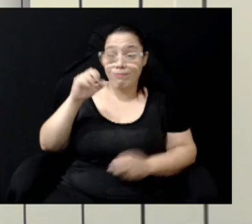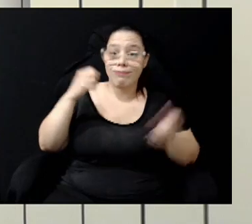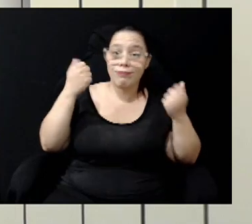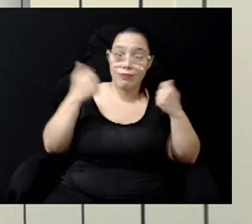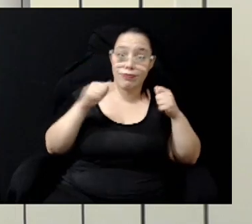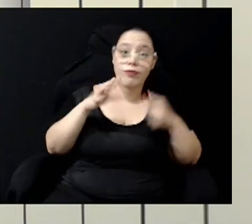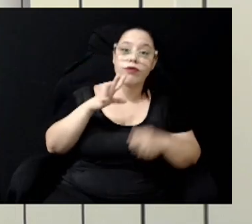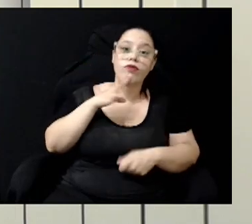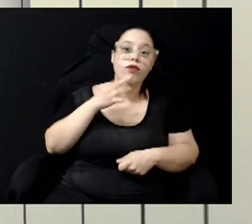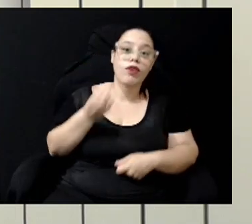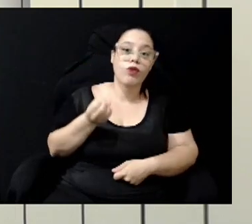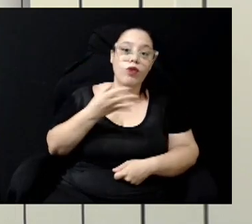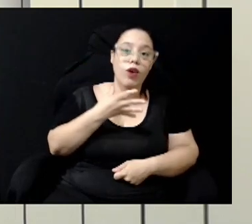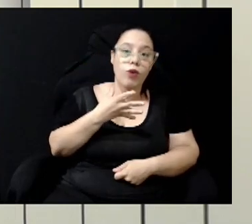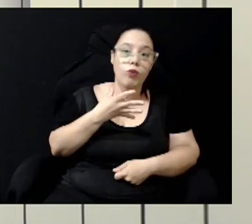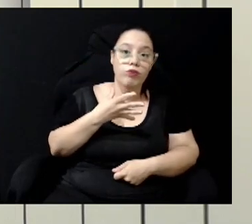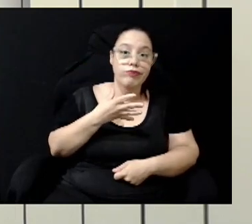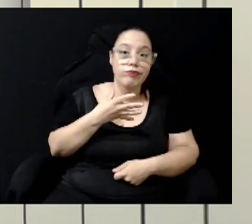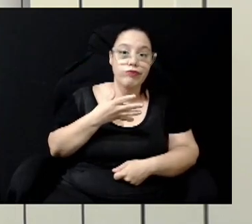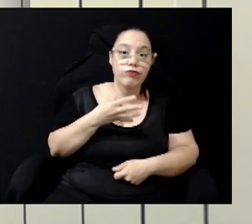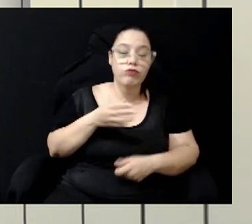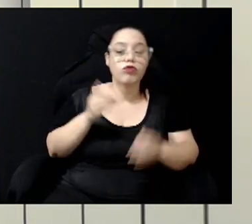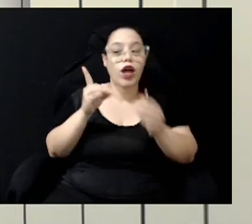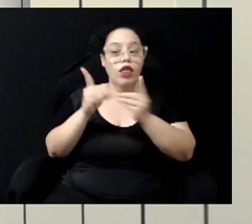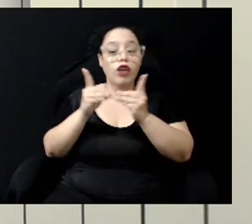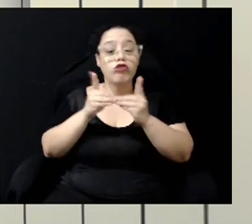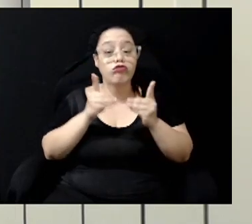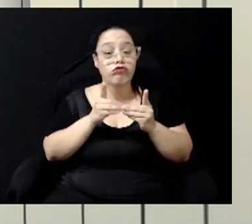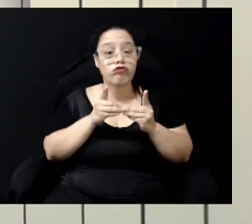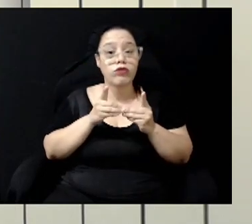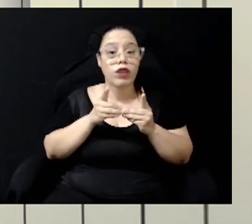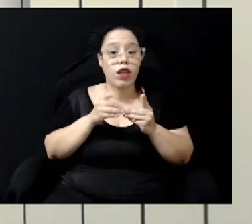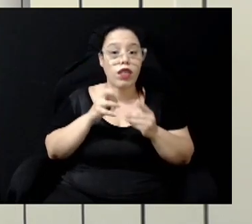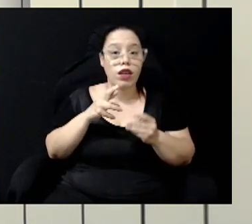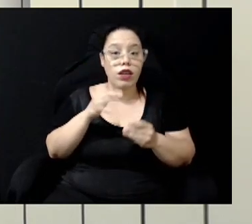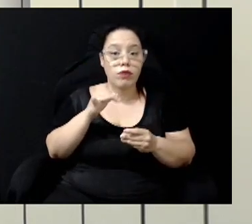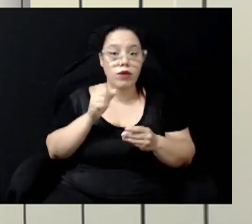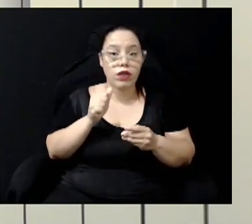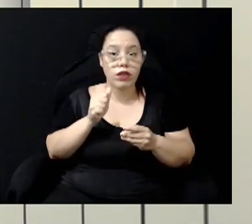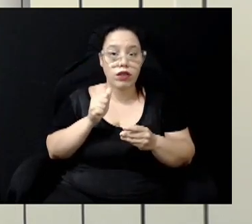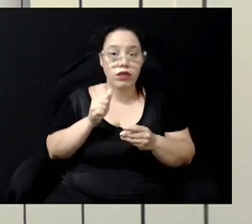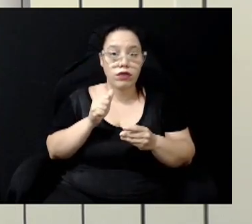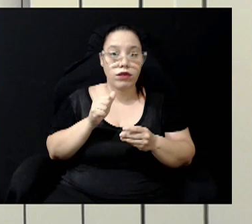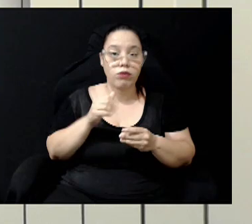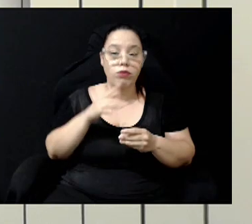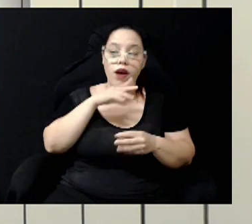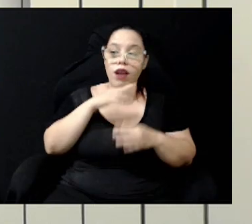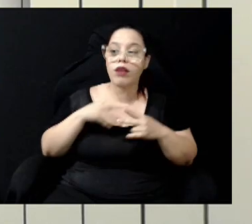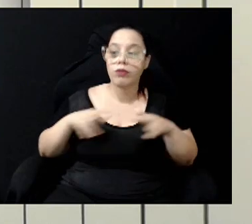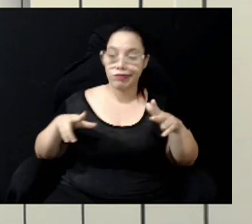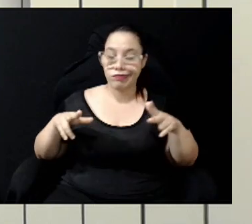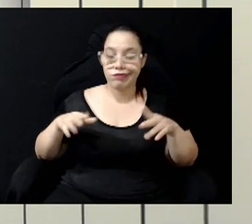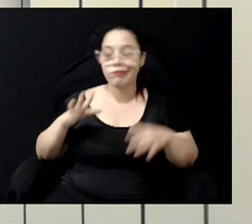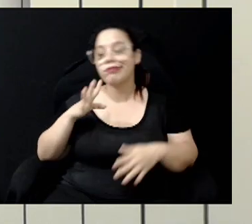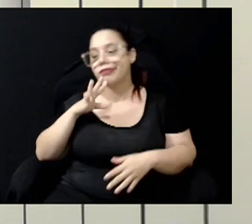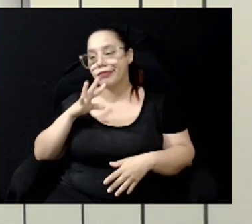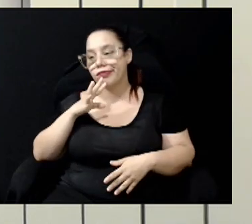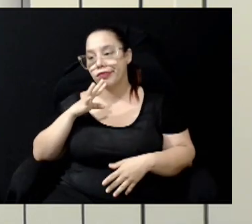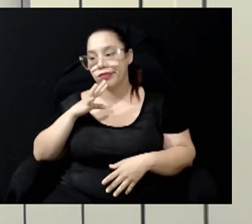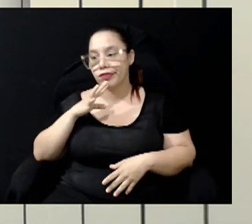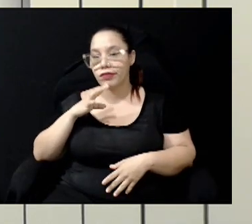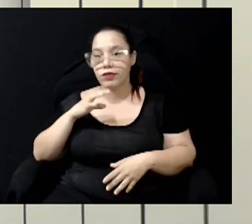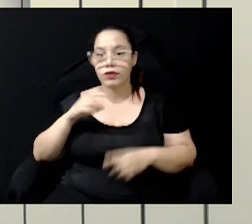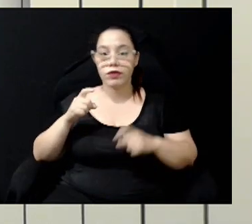nova abordagem de atendimento, a terapia sistêmica para animais, também conhecida na medicina